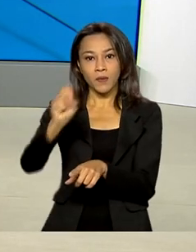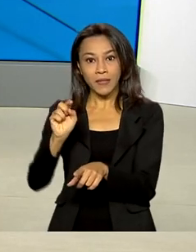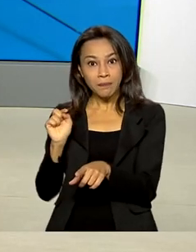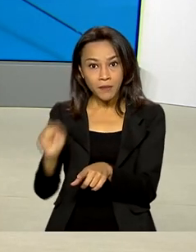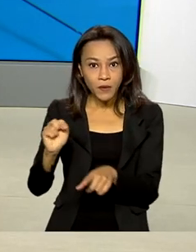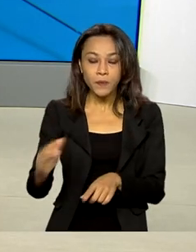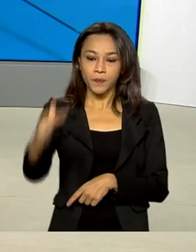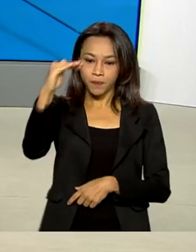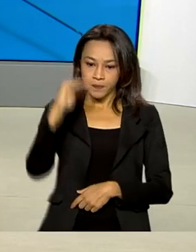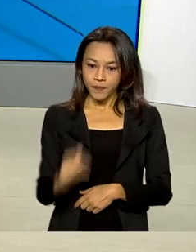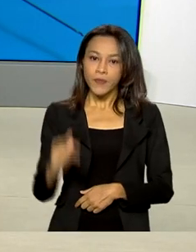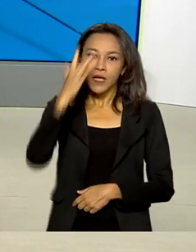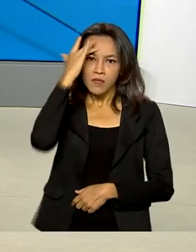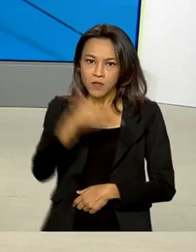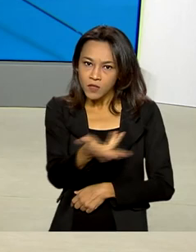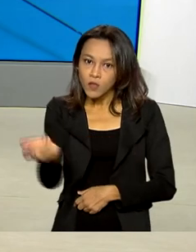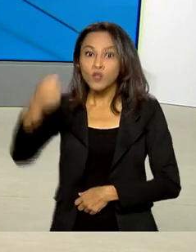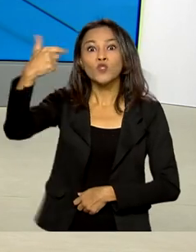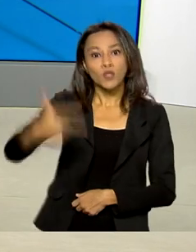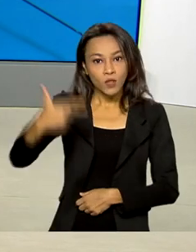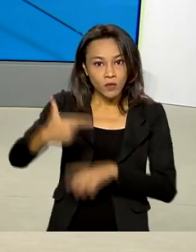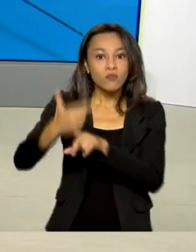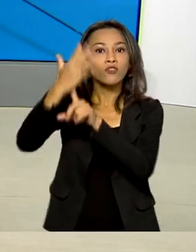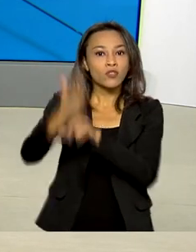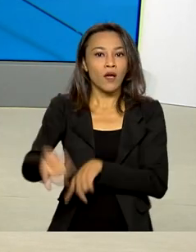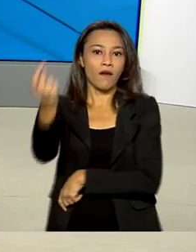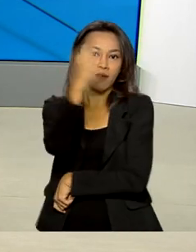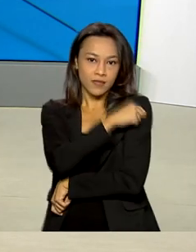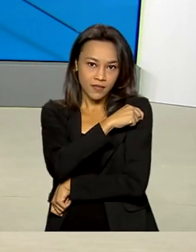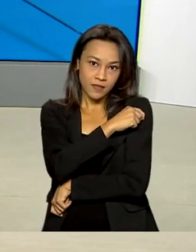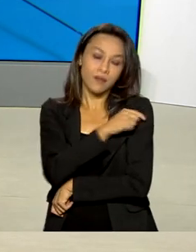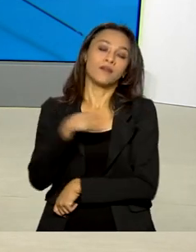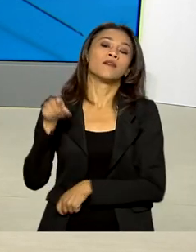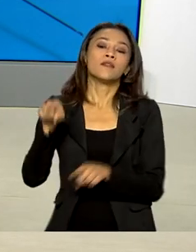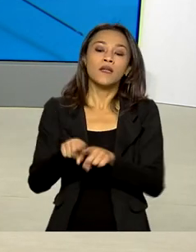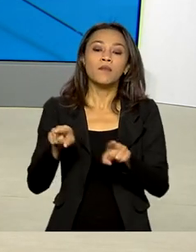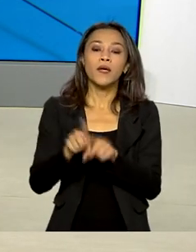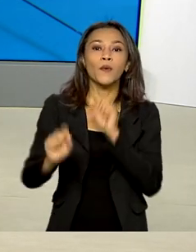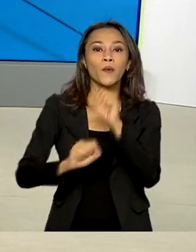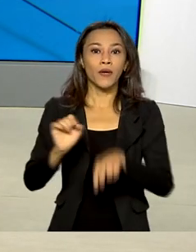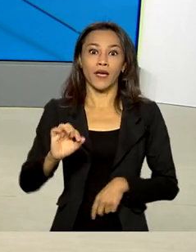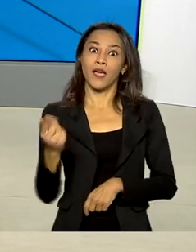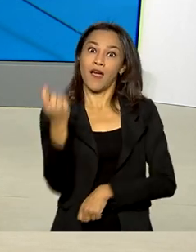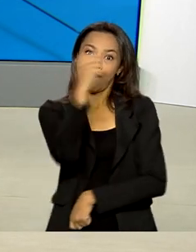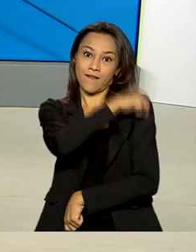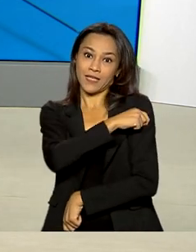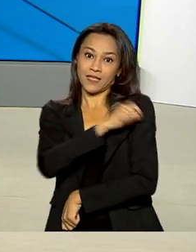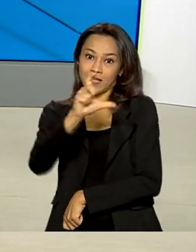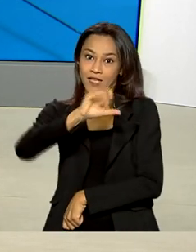78.950.000. E as pessoas que tomaram as duas doses da vacina, incluindo também a vacina de dose